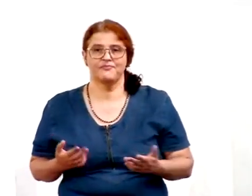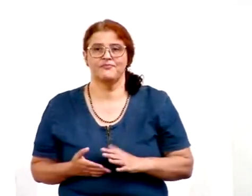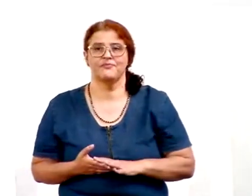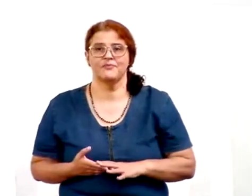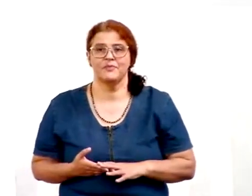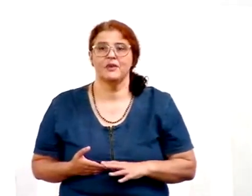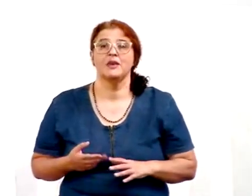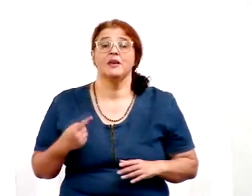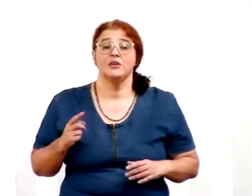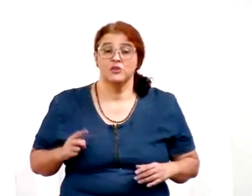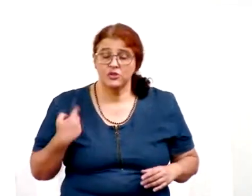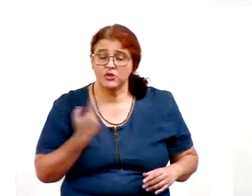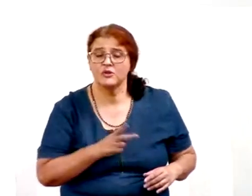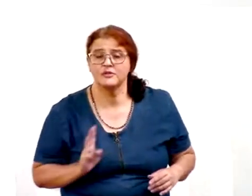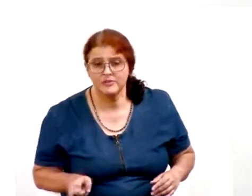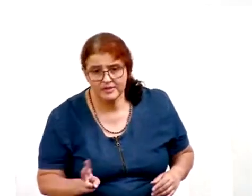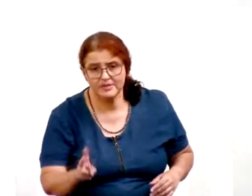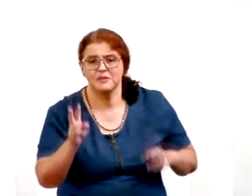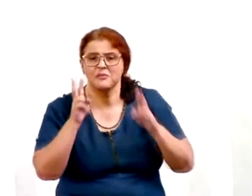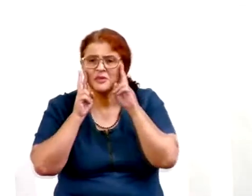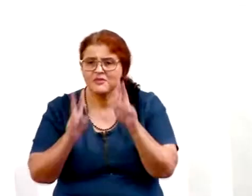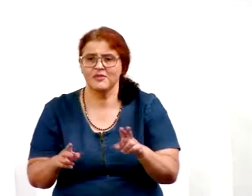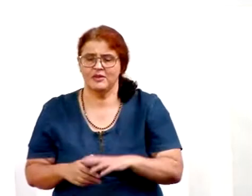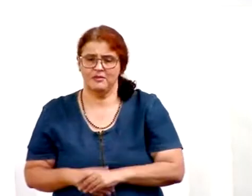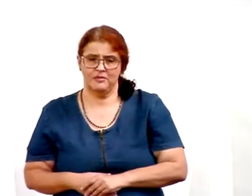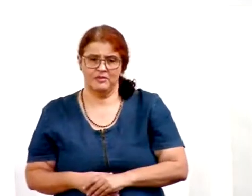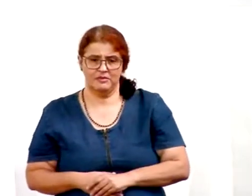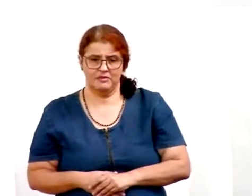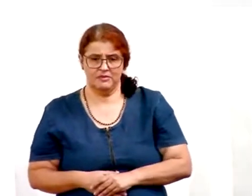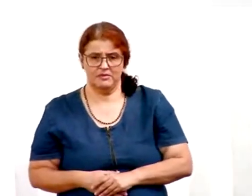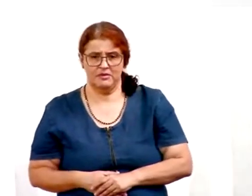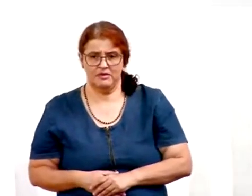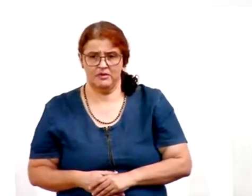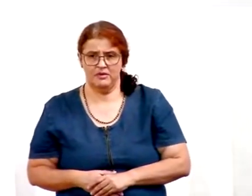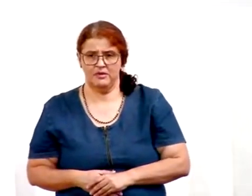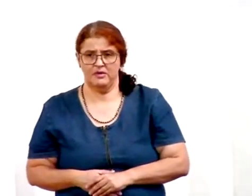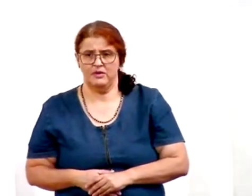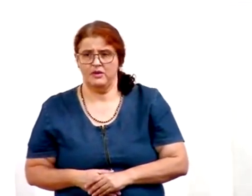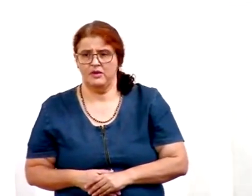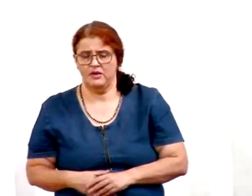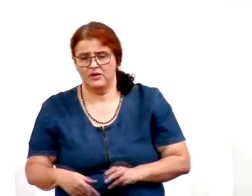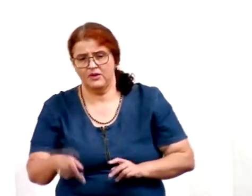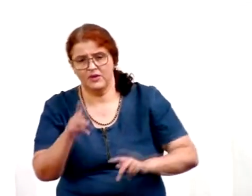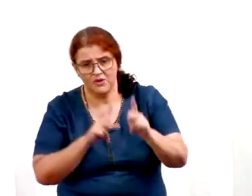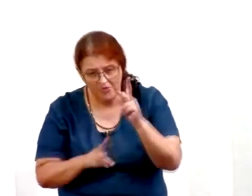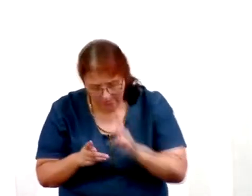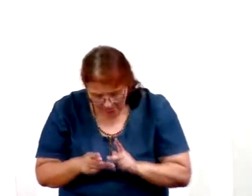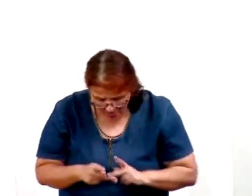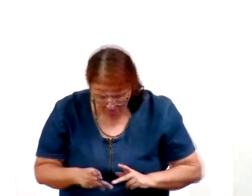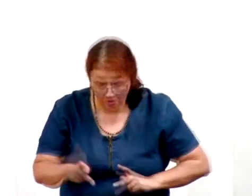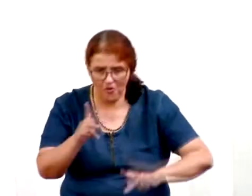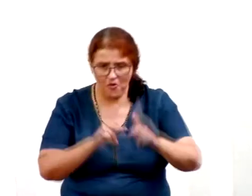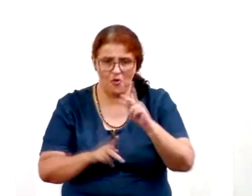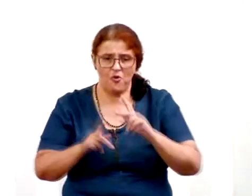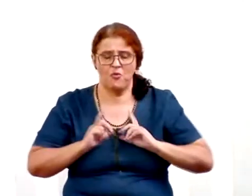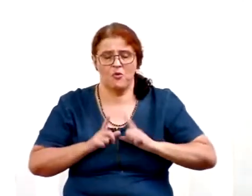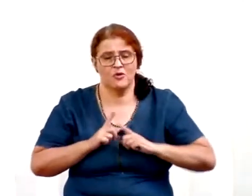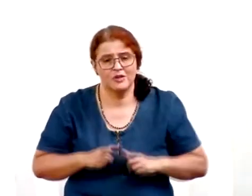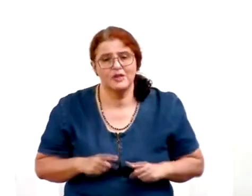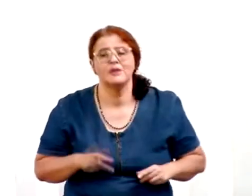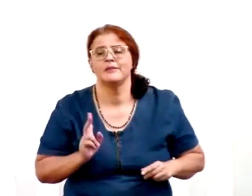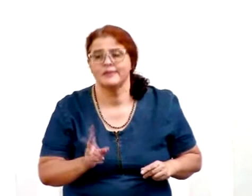nós veremos constantemente o povo de Israel colocando o Senhor à prova de diversas